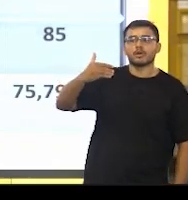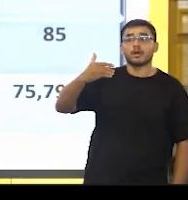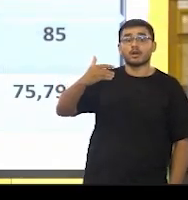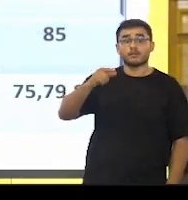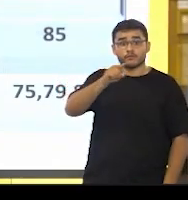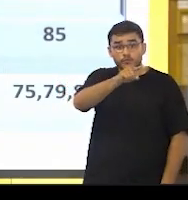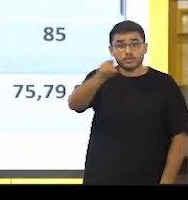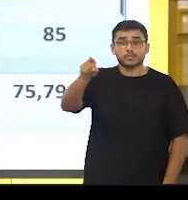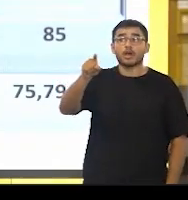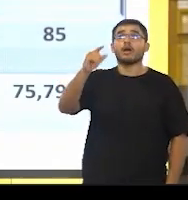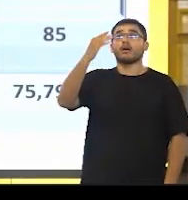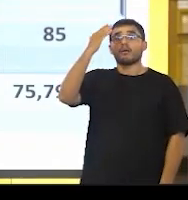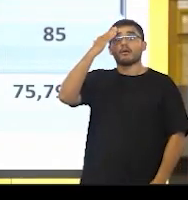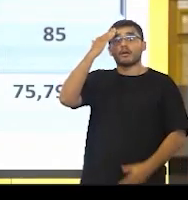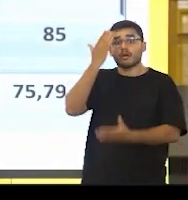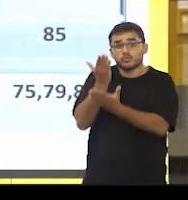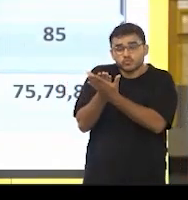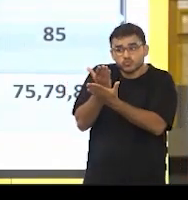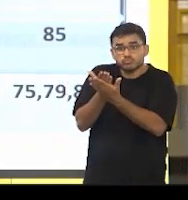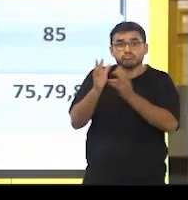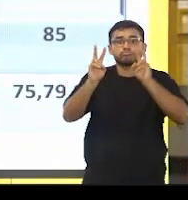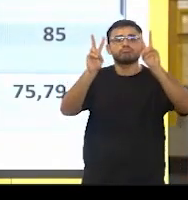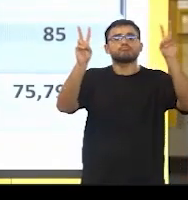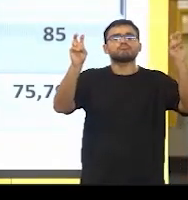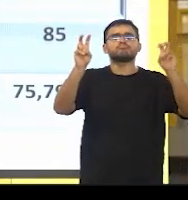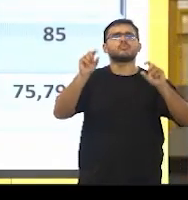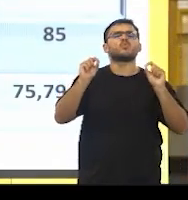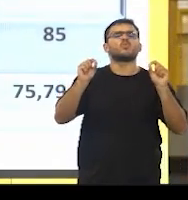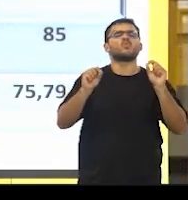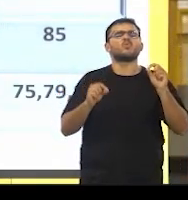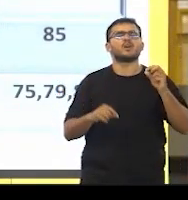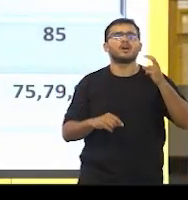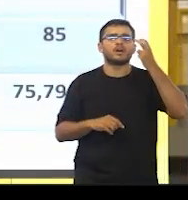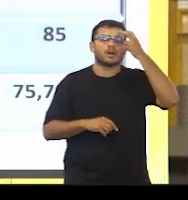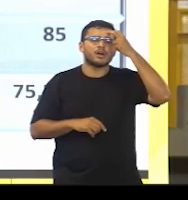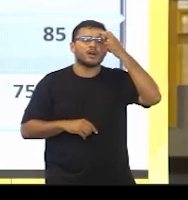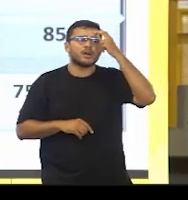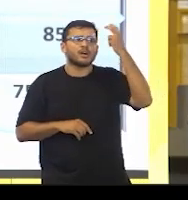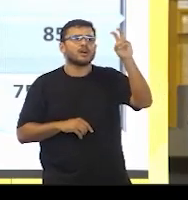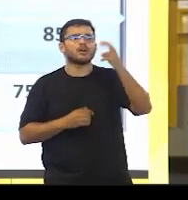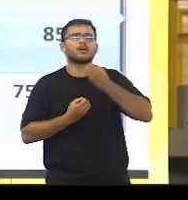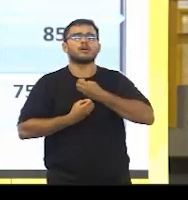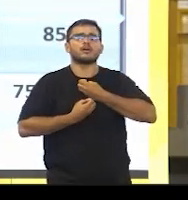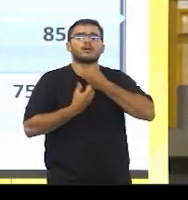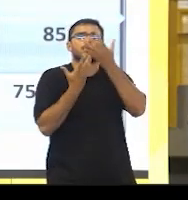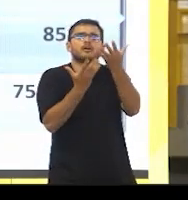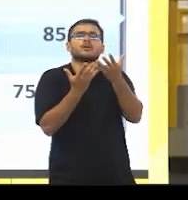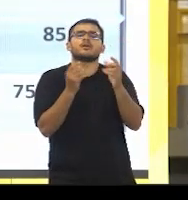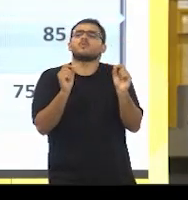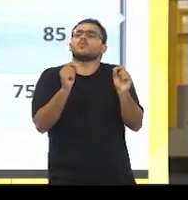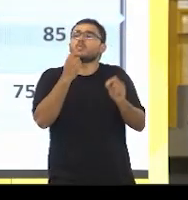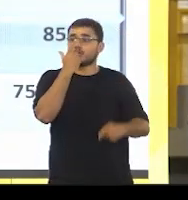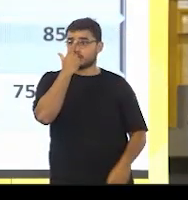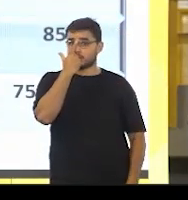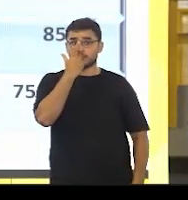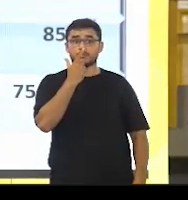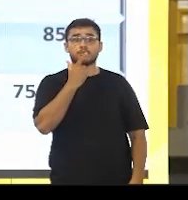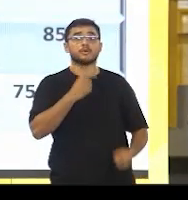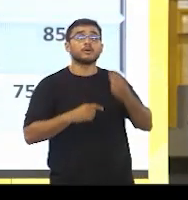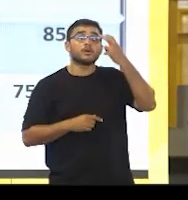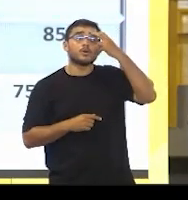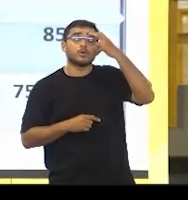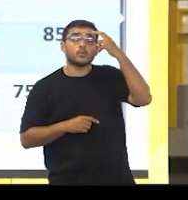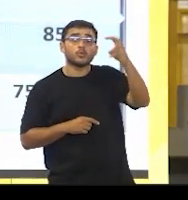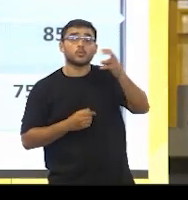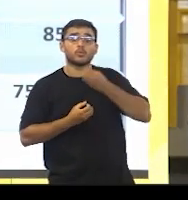que ficar ligado, primeiro, no que é uma manifestação cultural. Como essa